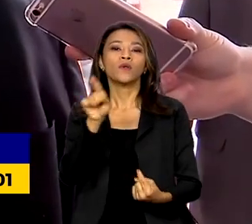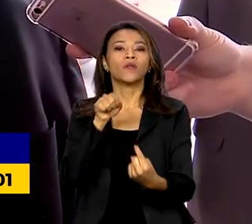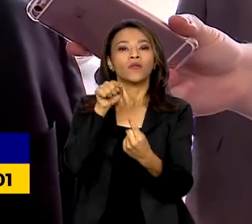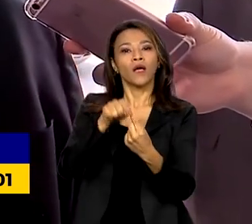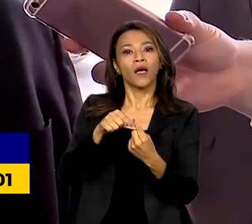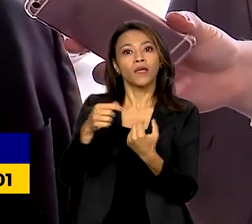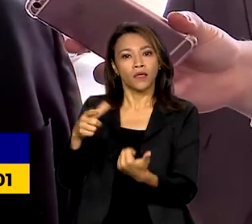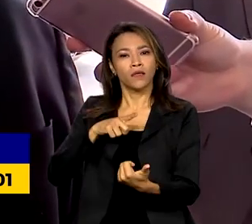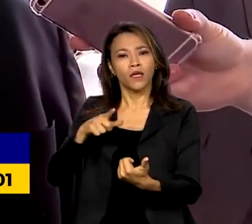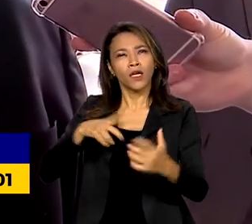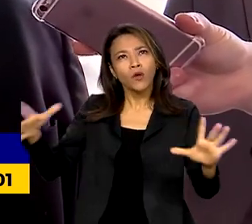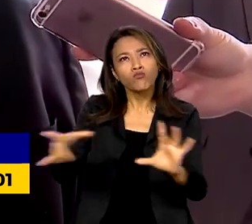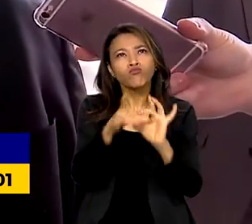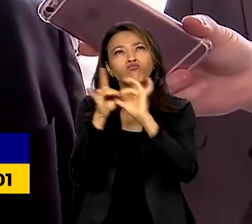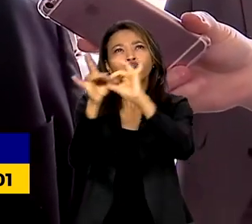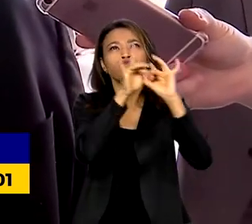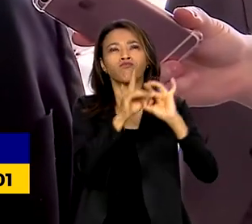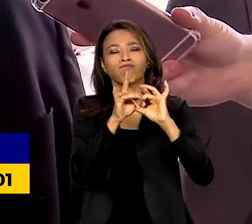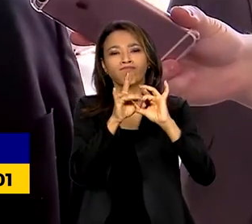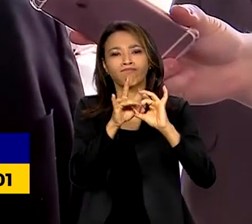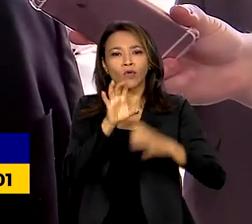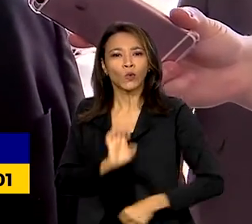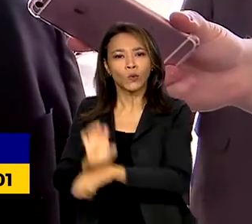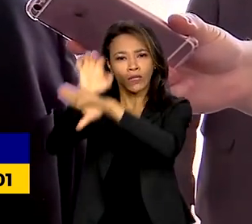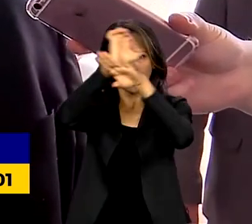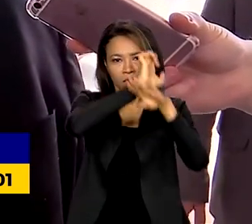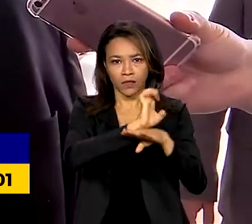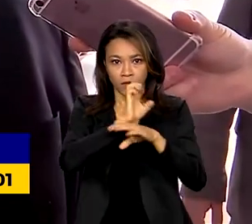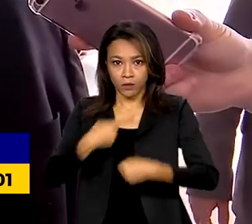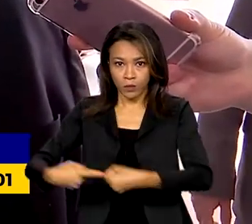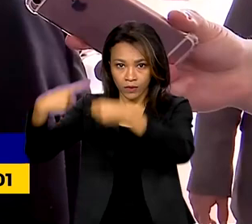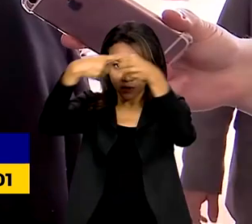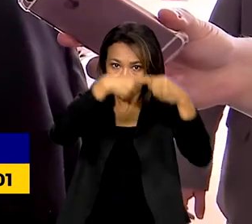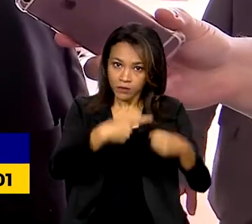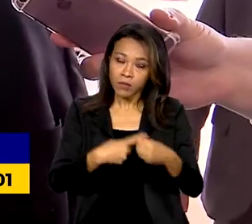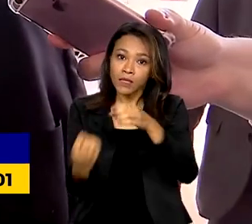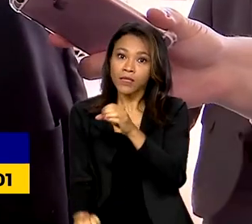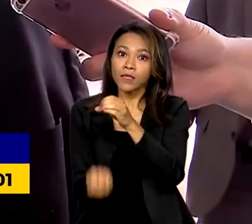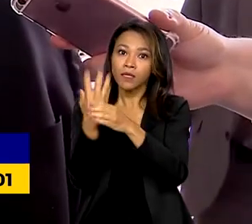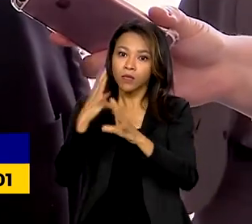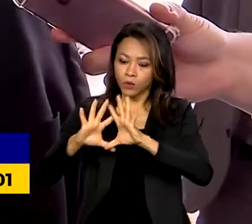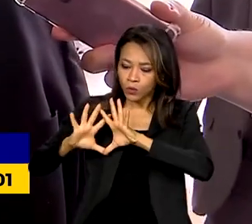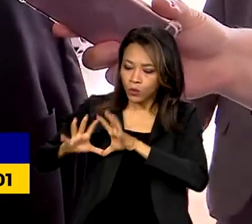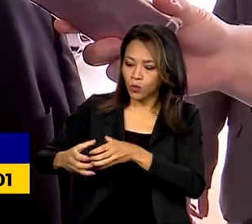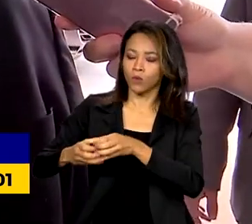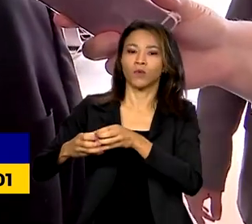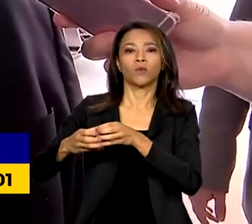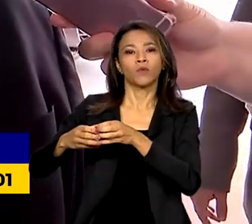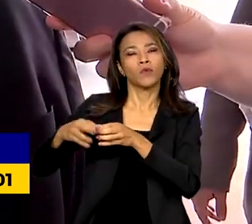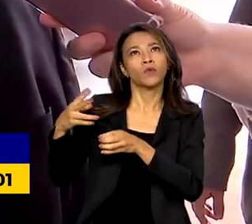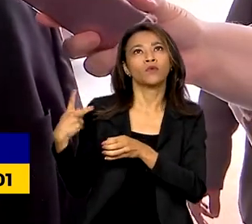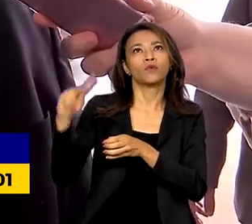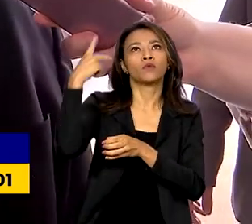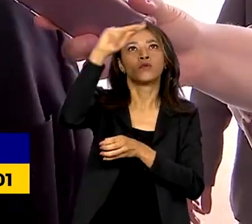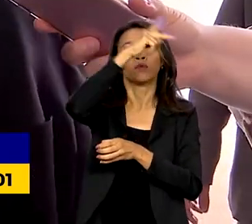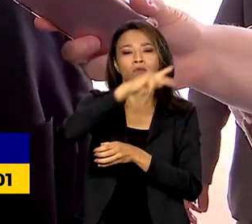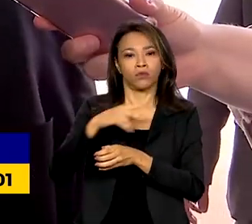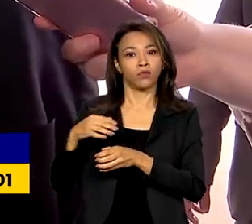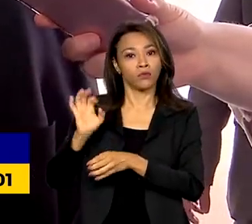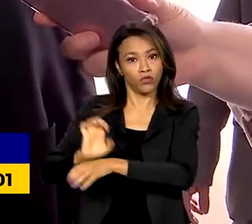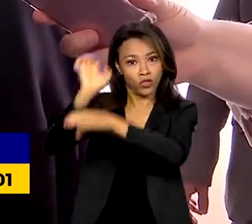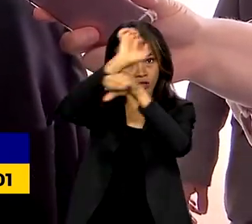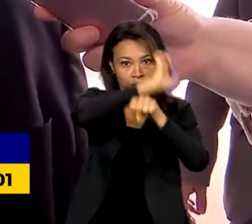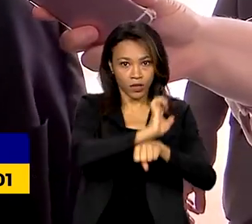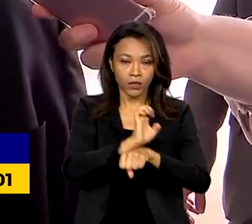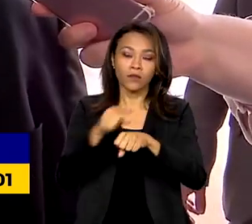do governo federal com estados e municípios é inclusive com a criação de comitês próprios nos Estados no municípios que